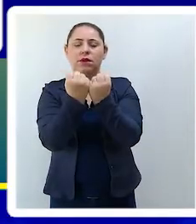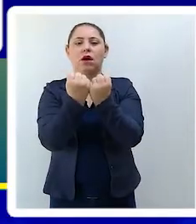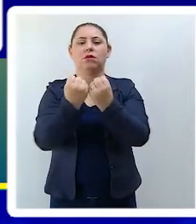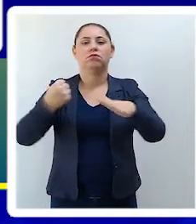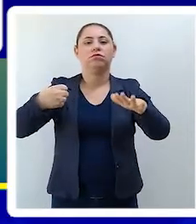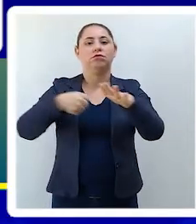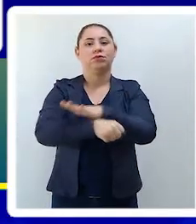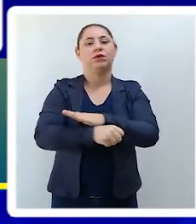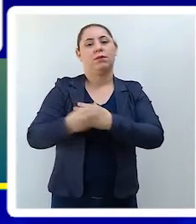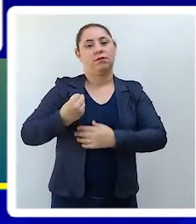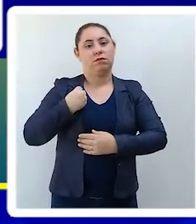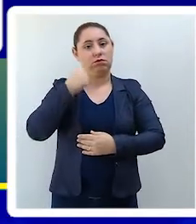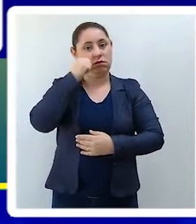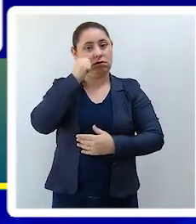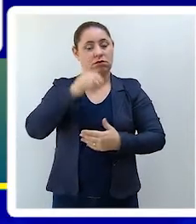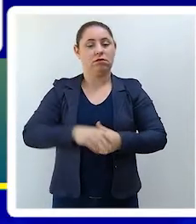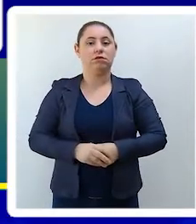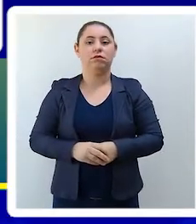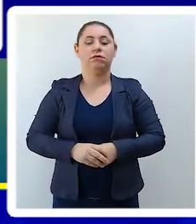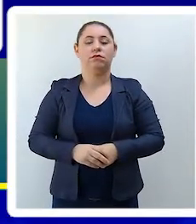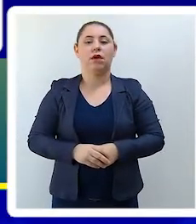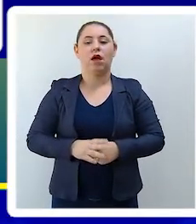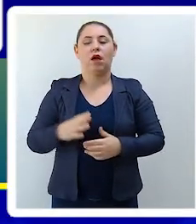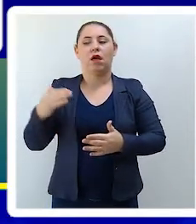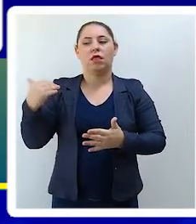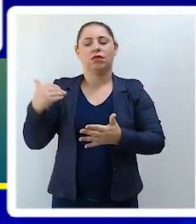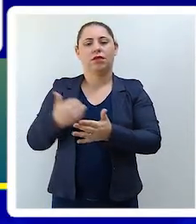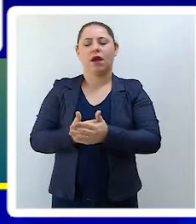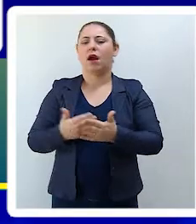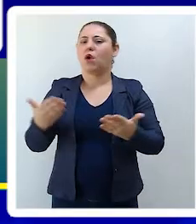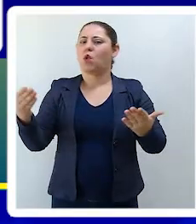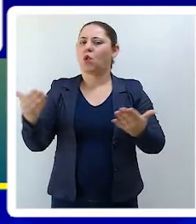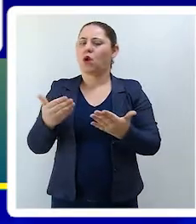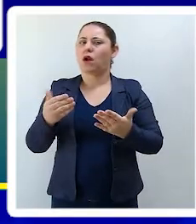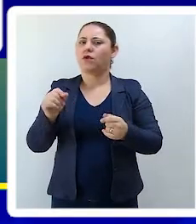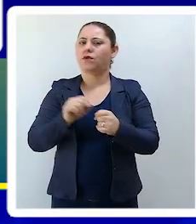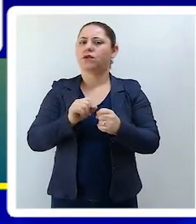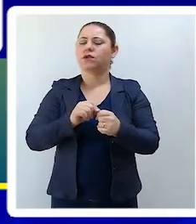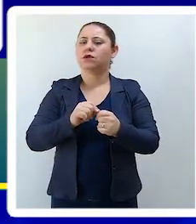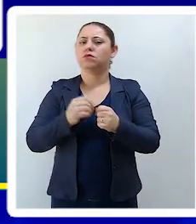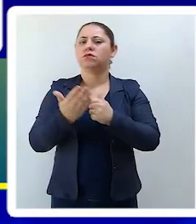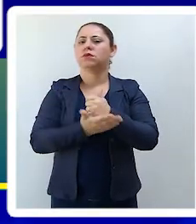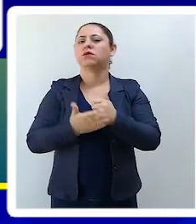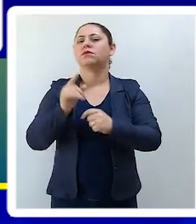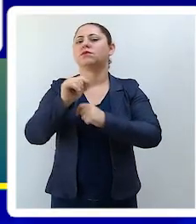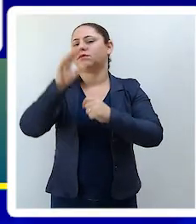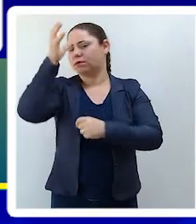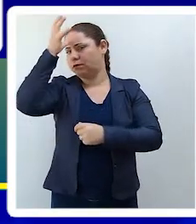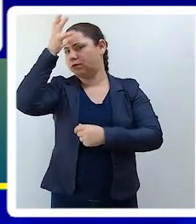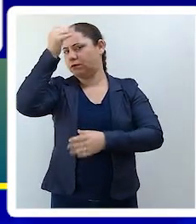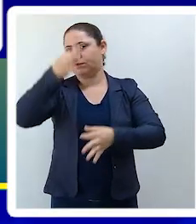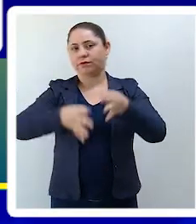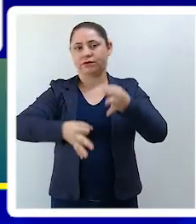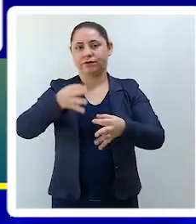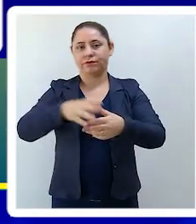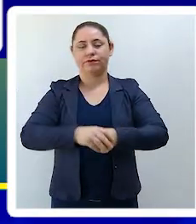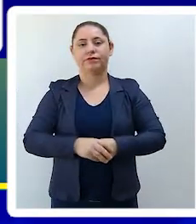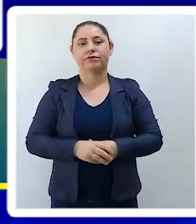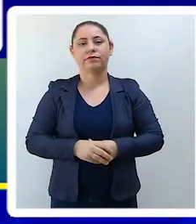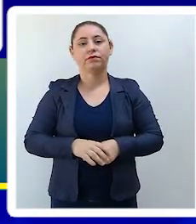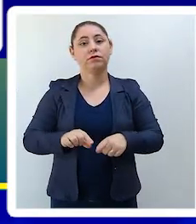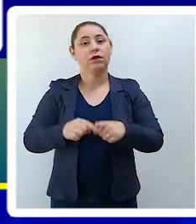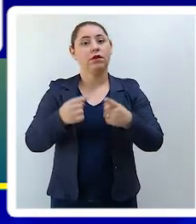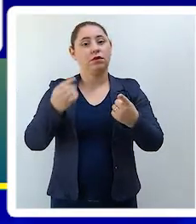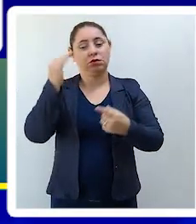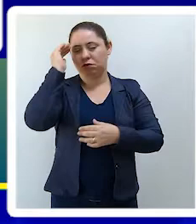né, para incremento da participação da mulher. Isso, até então, estava sendo feito com base em decisões judiciais,